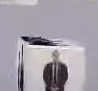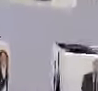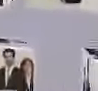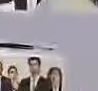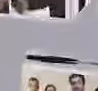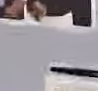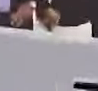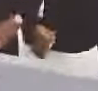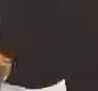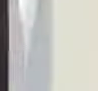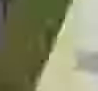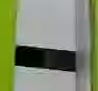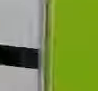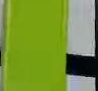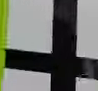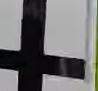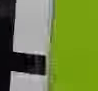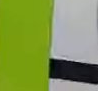Tchau